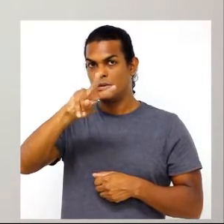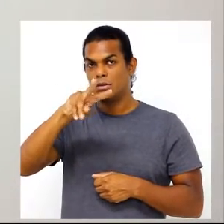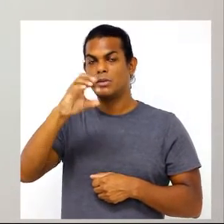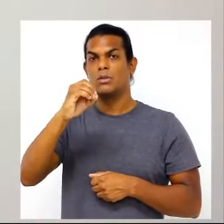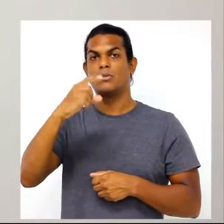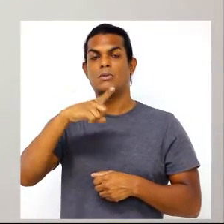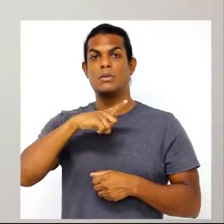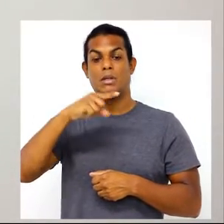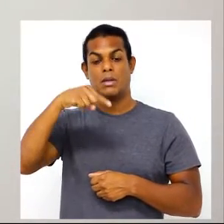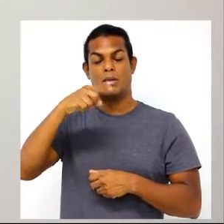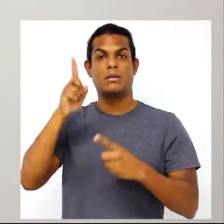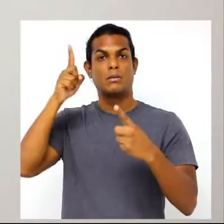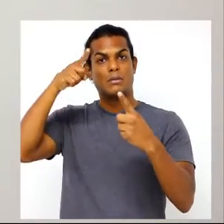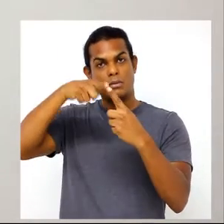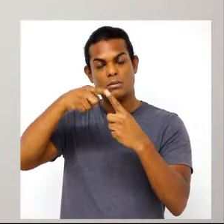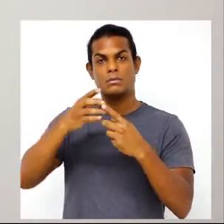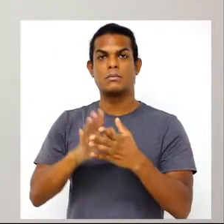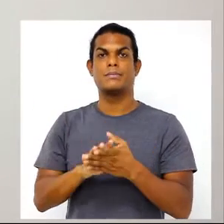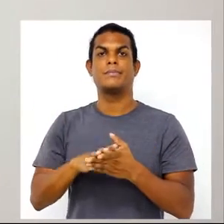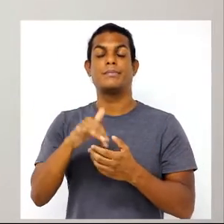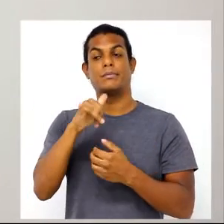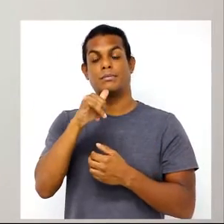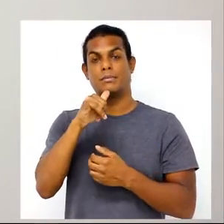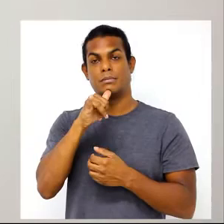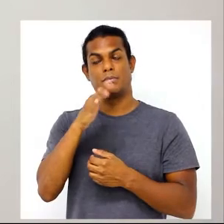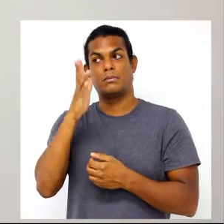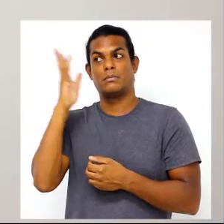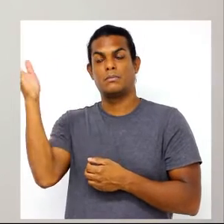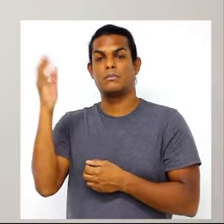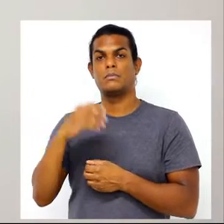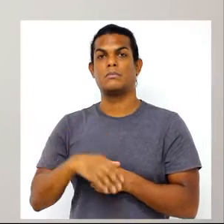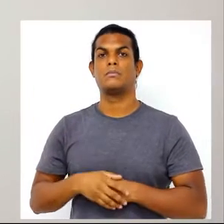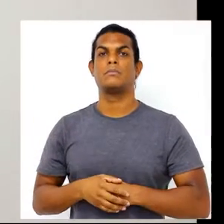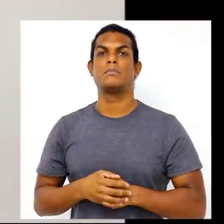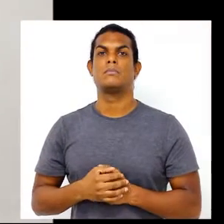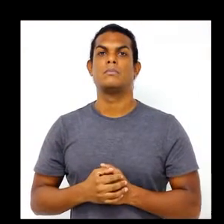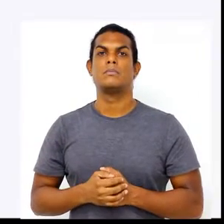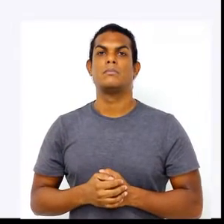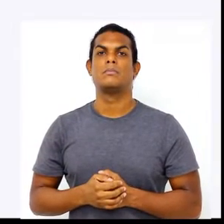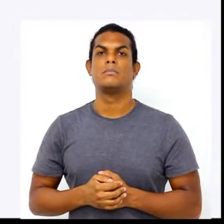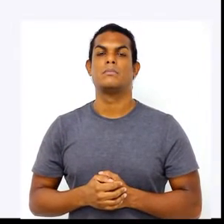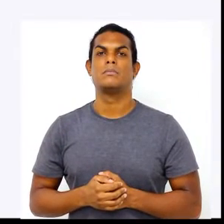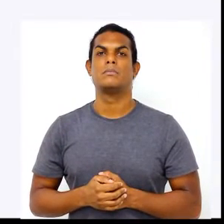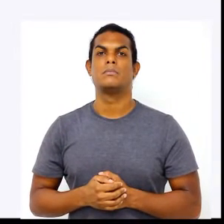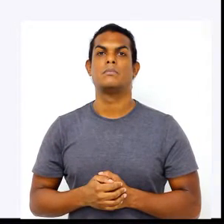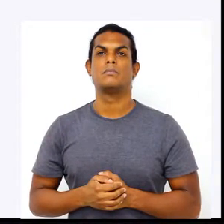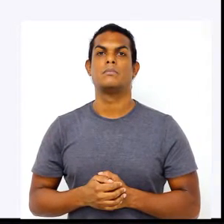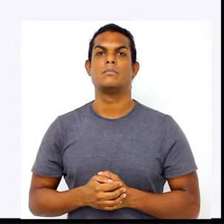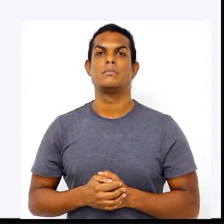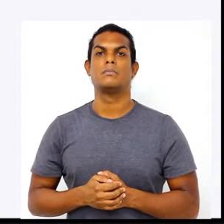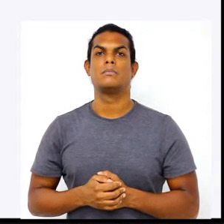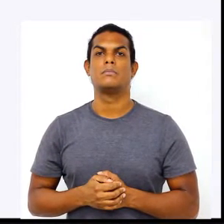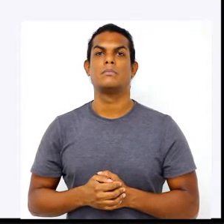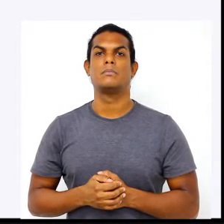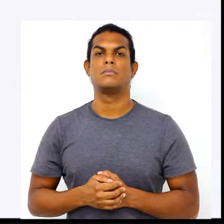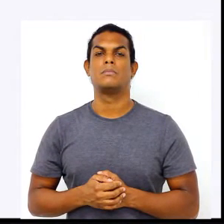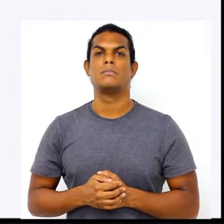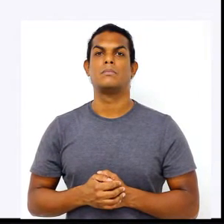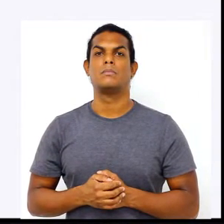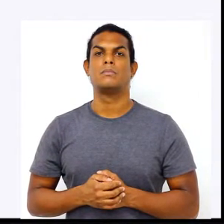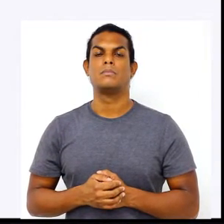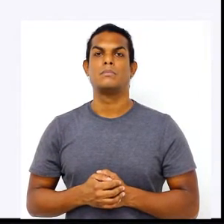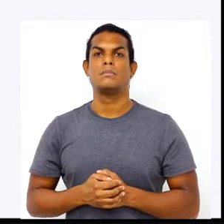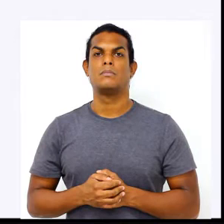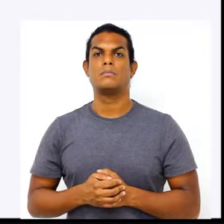também. Então, eu trouxe 2 exemplos para a gente ver essa coesão por conexão. Então, exemplo 1.